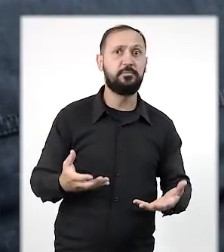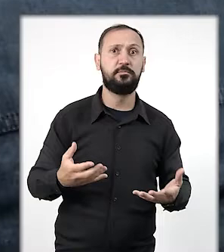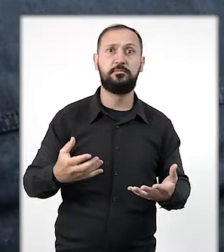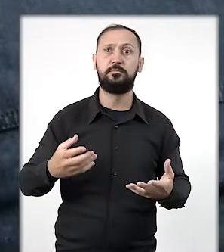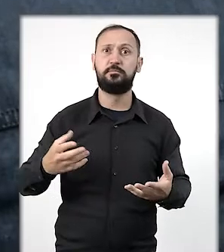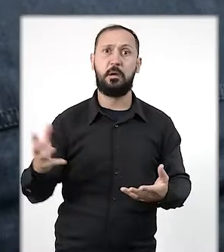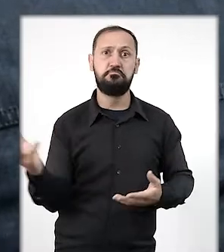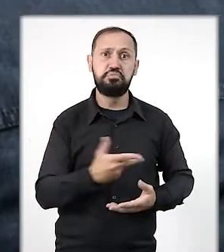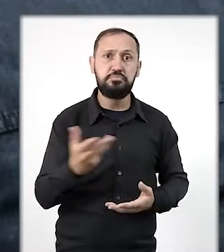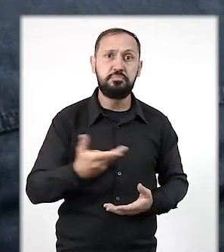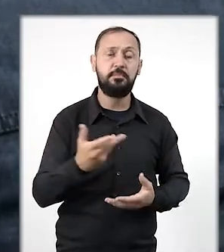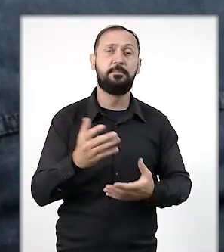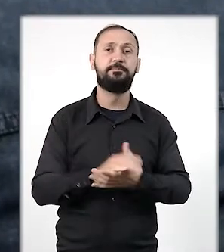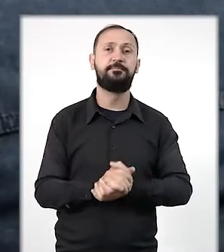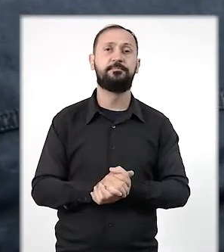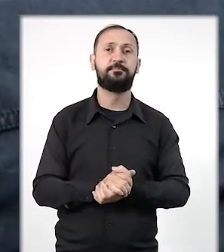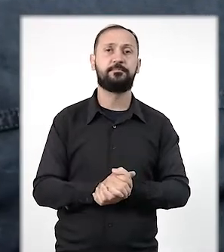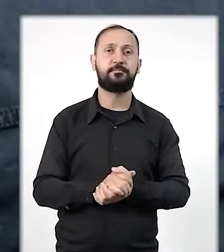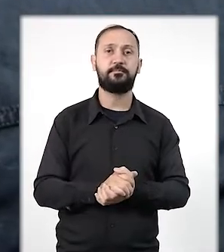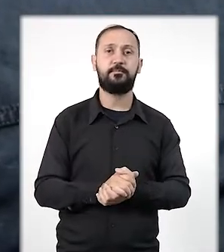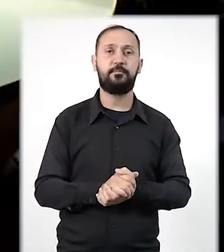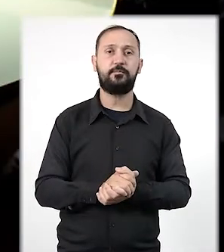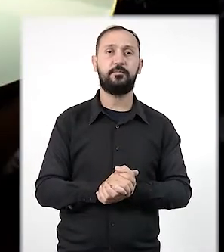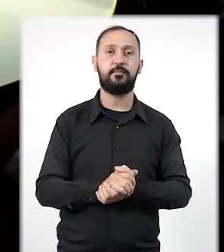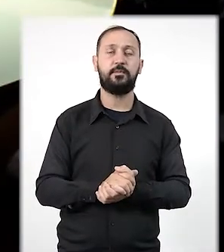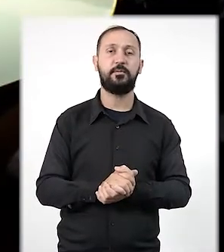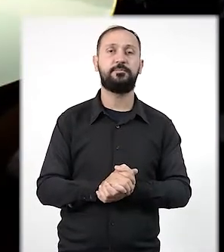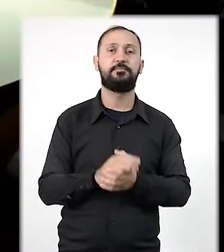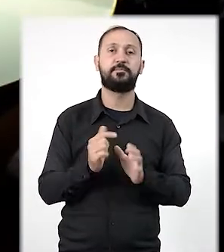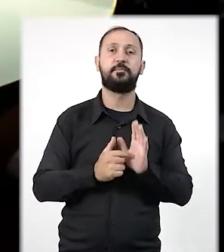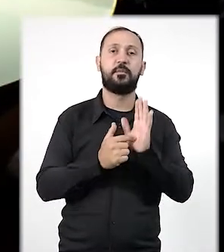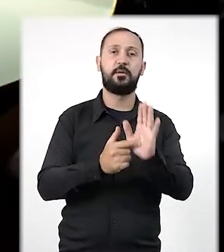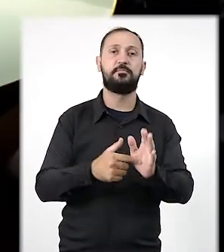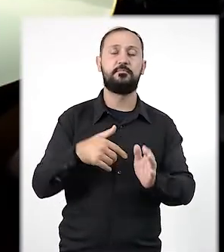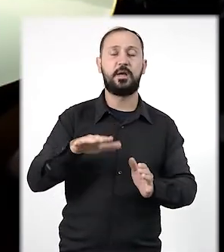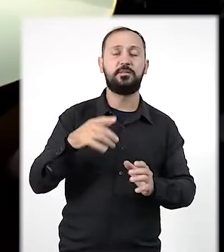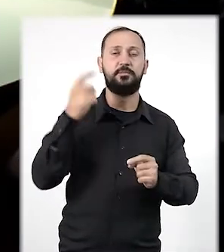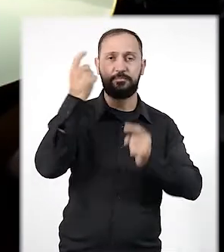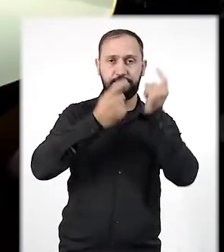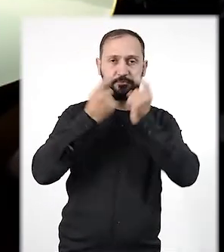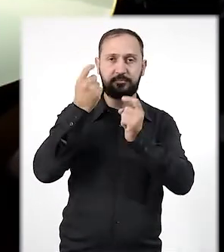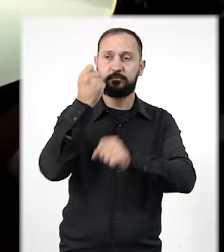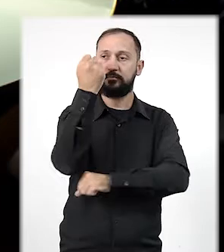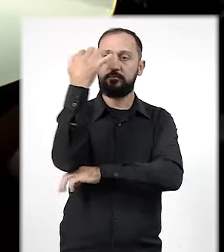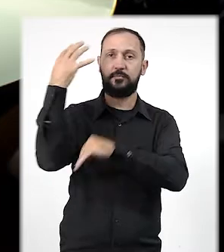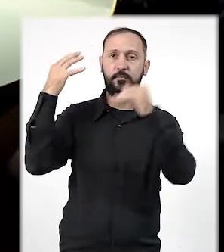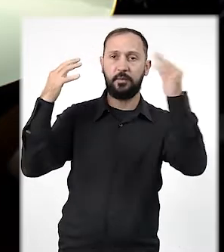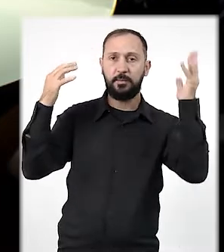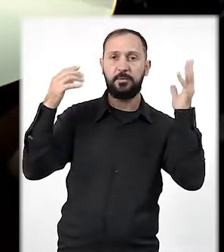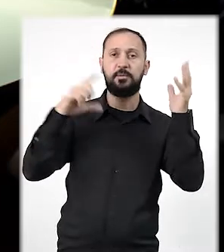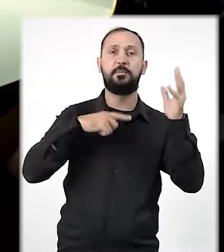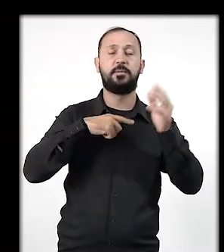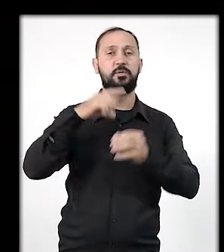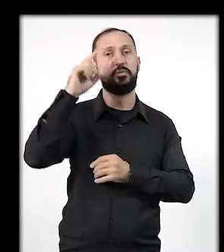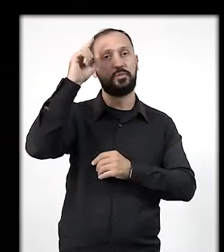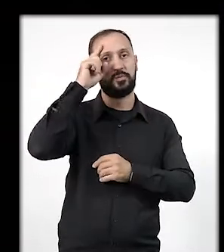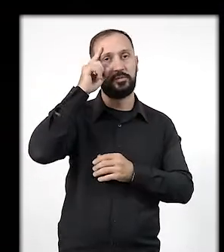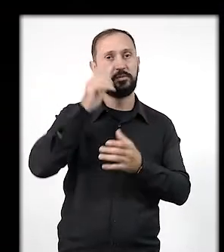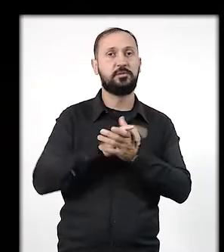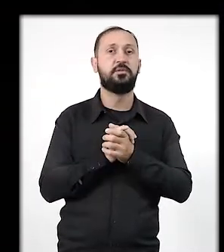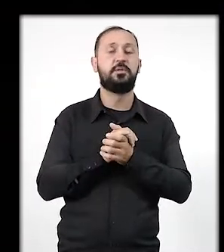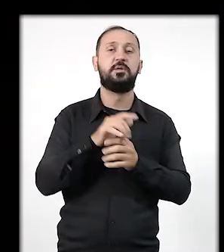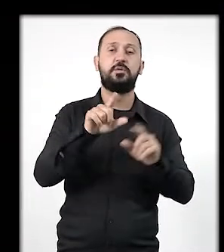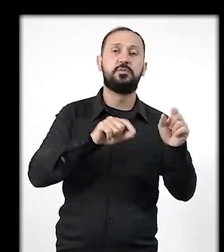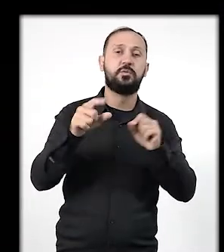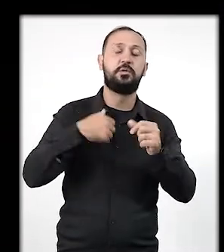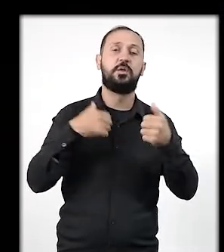mais rápidas, né? E se mostraram mais preocupadas com o meio ambiente, com relação ao seu cotidiano,